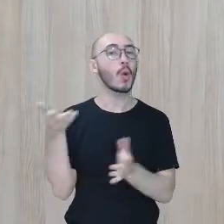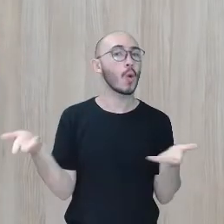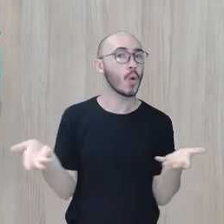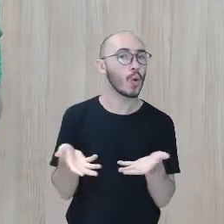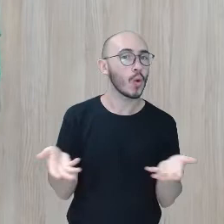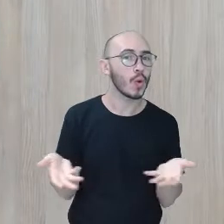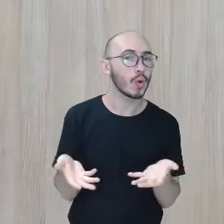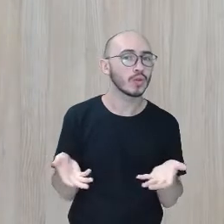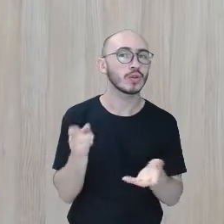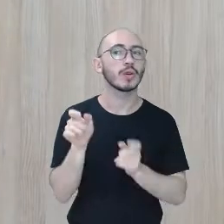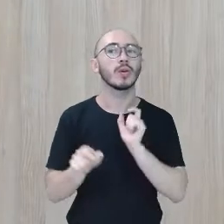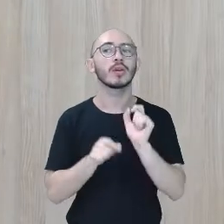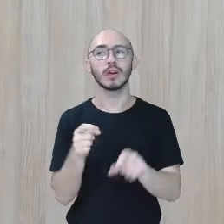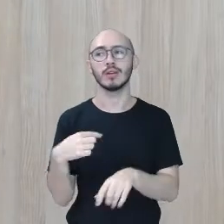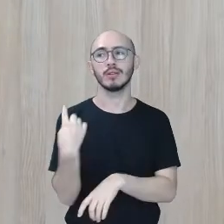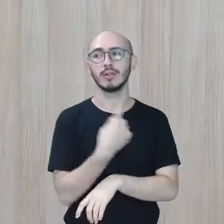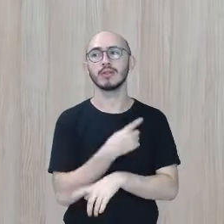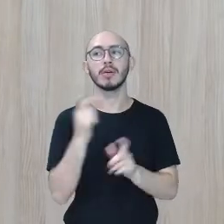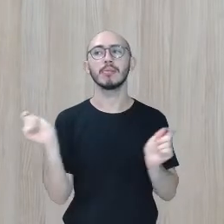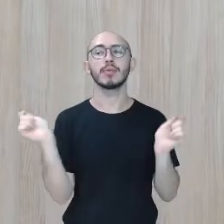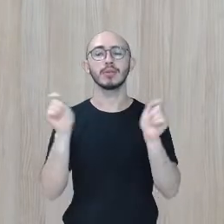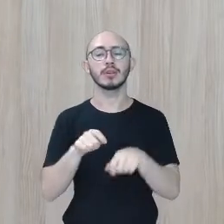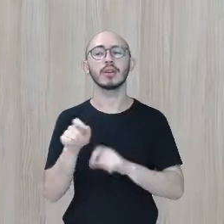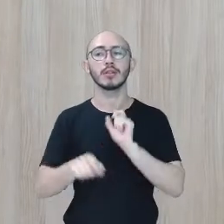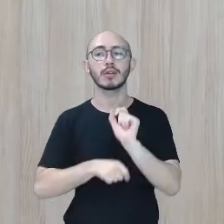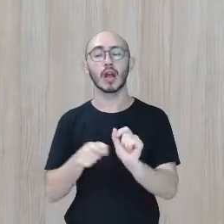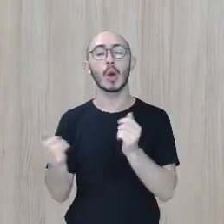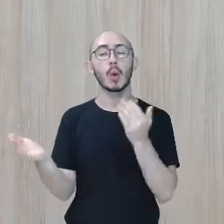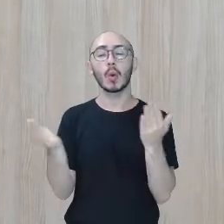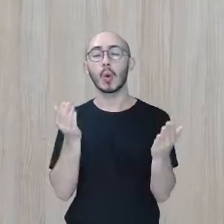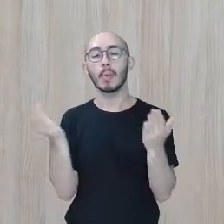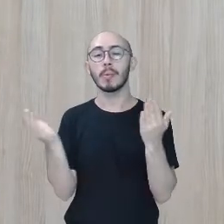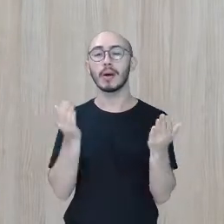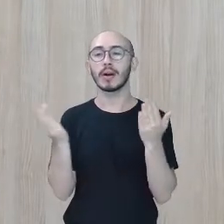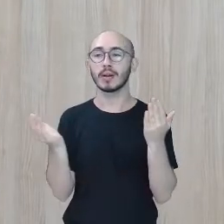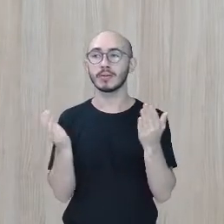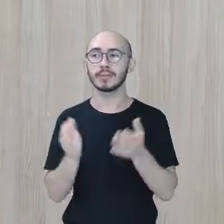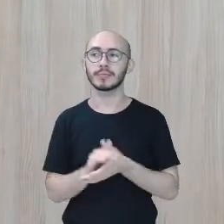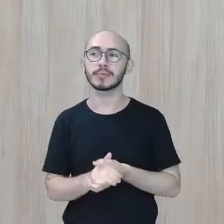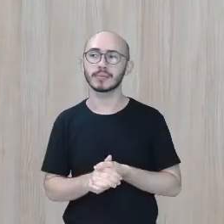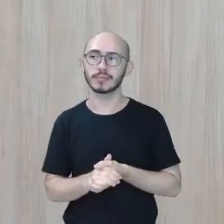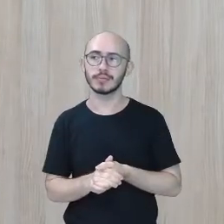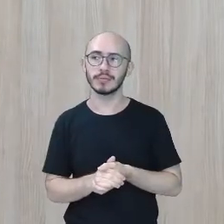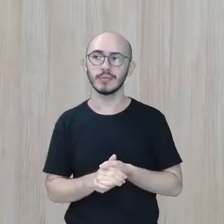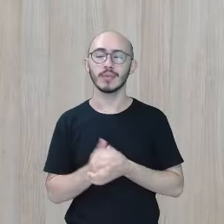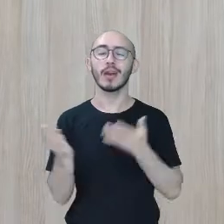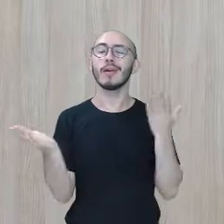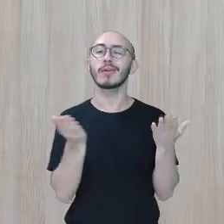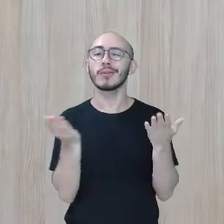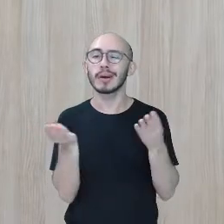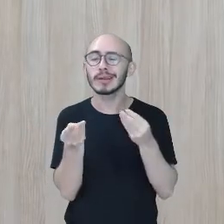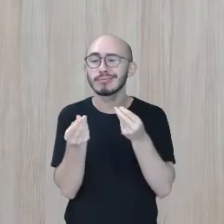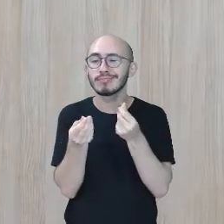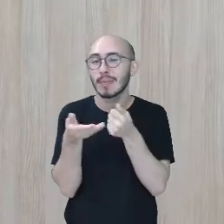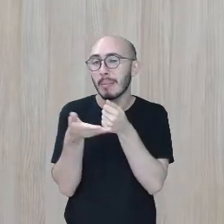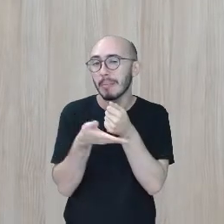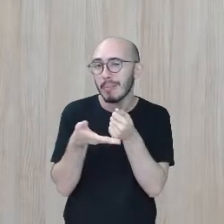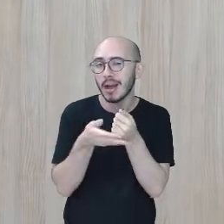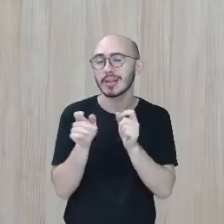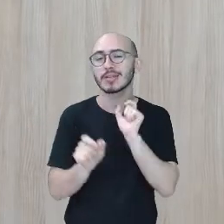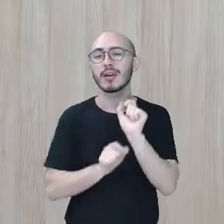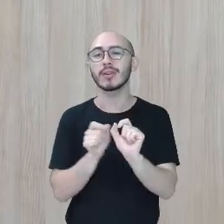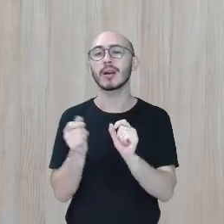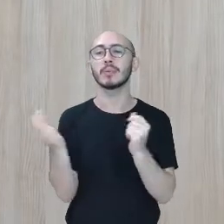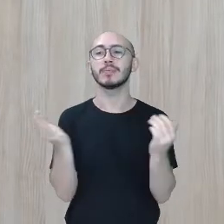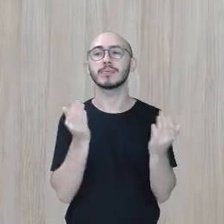hoje, certo? A gente poderia, né, fazer uma comparação assim, bem rasteira, né?